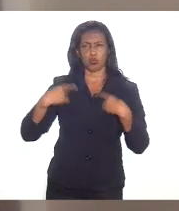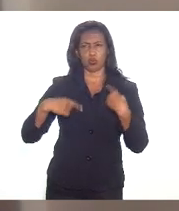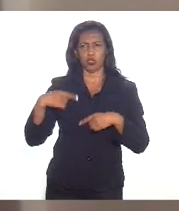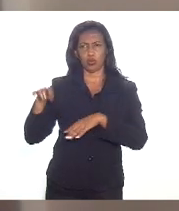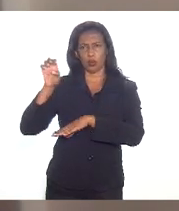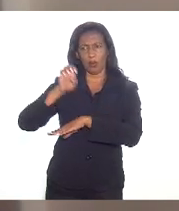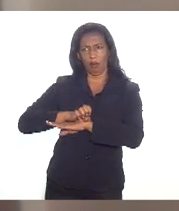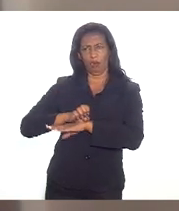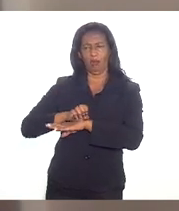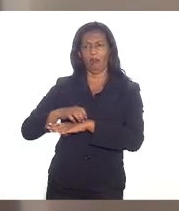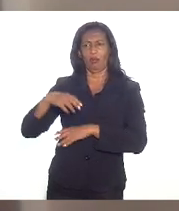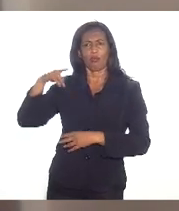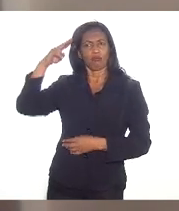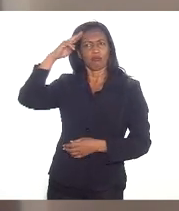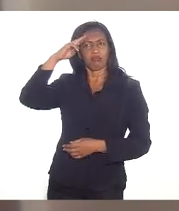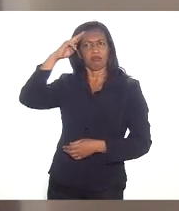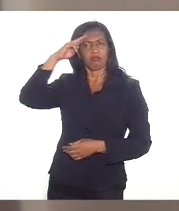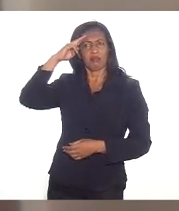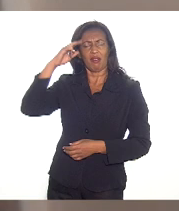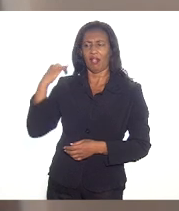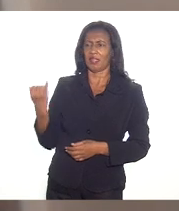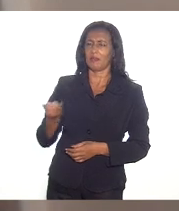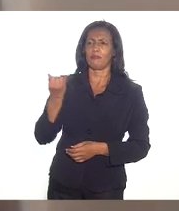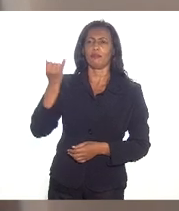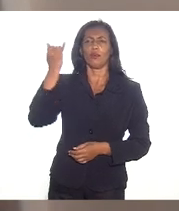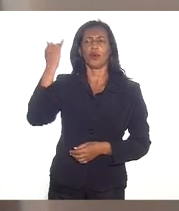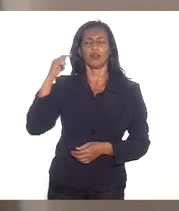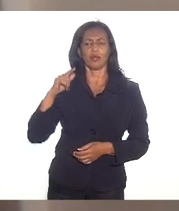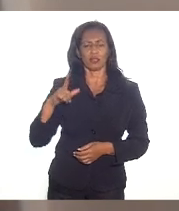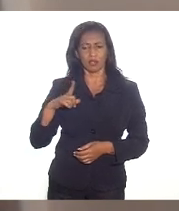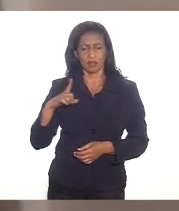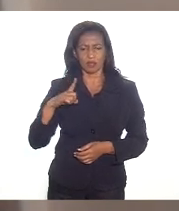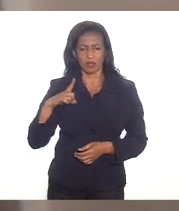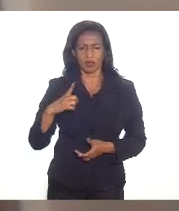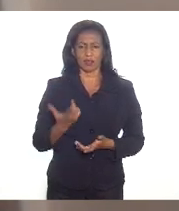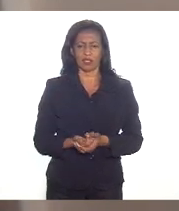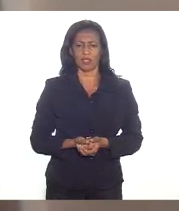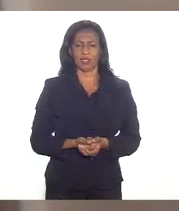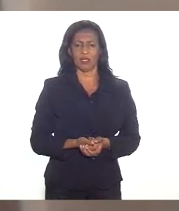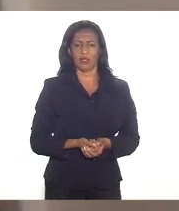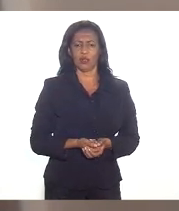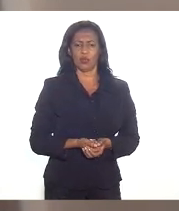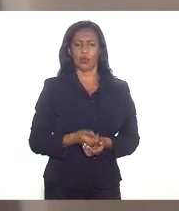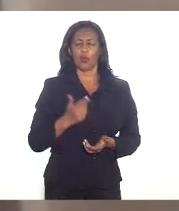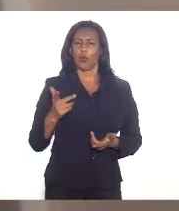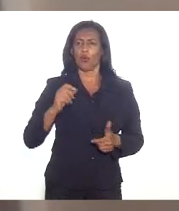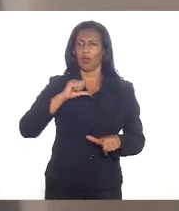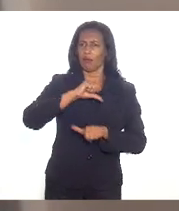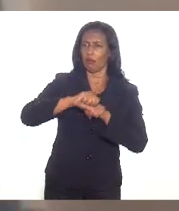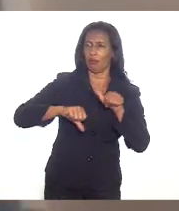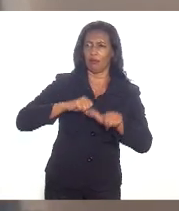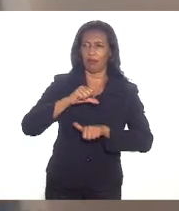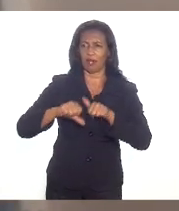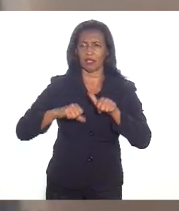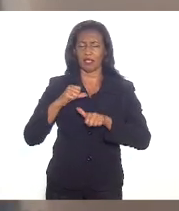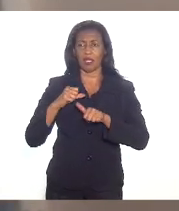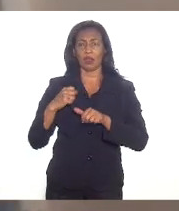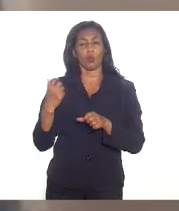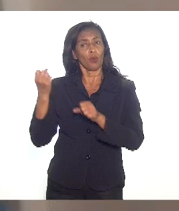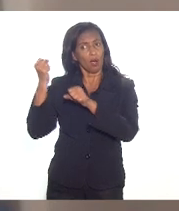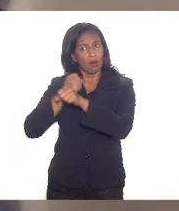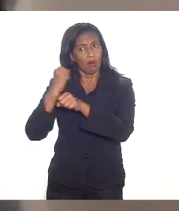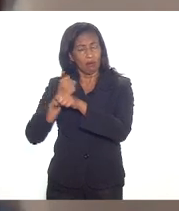as Forças Armadas toda a importância que ela tem do ponto de vista do gasto, do ponto de vista da inovação. A construção civil aqui